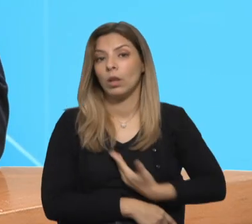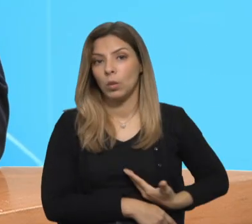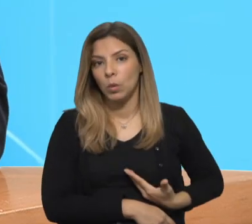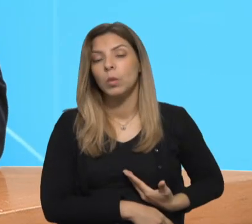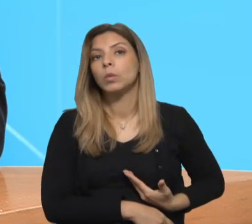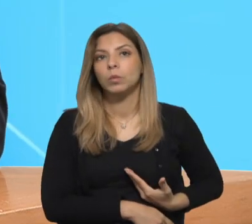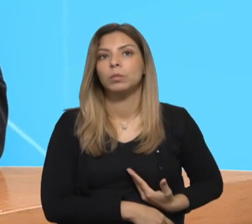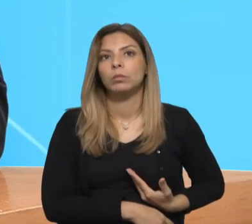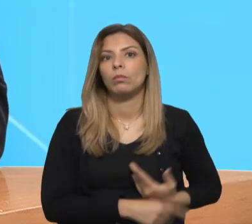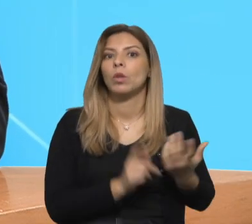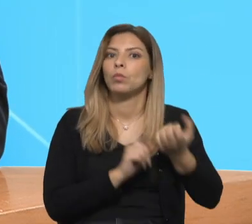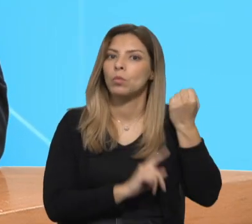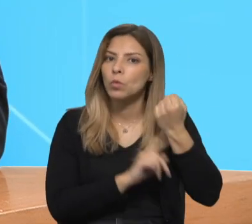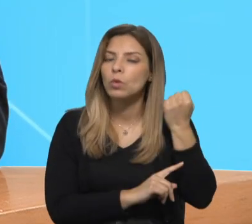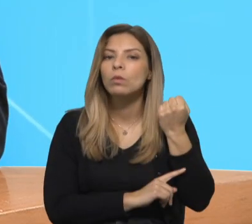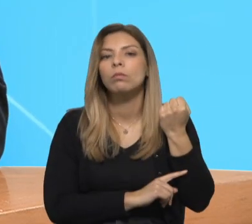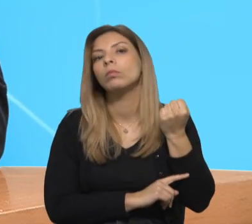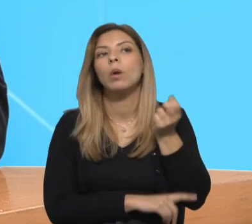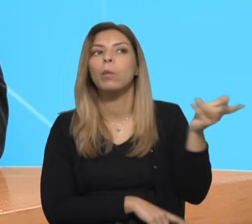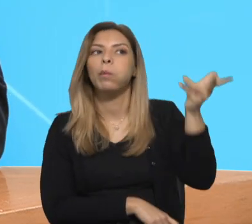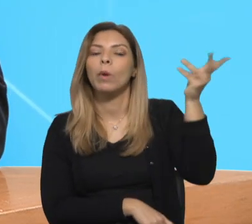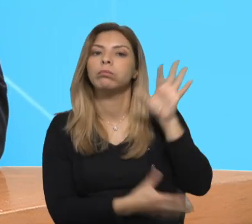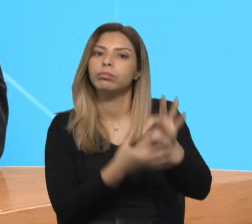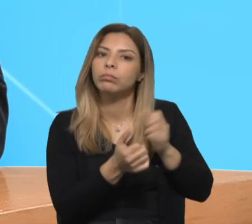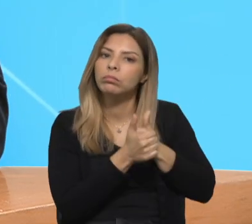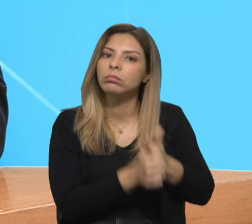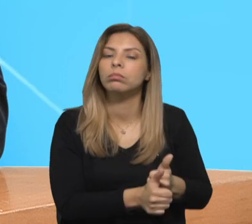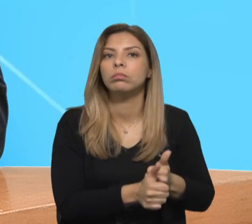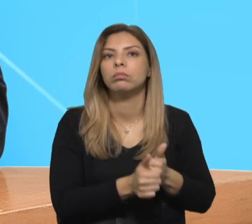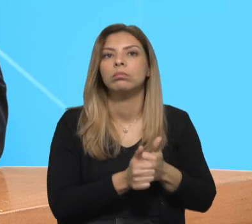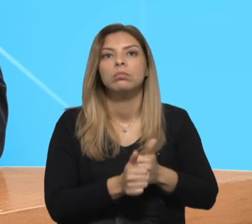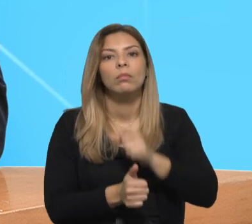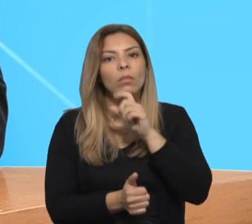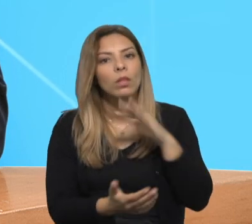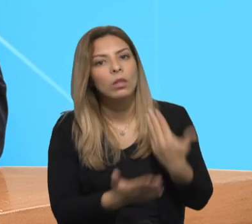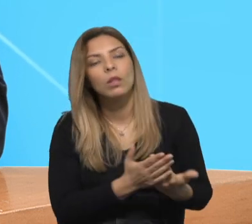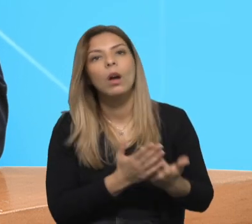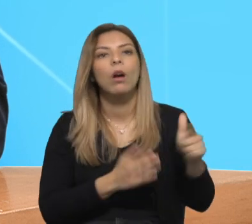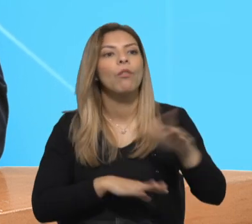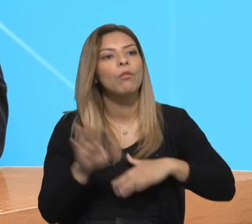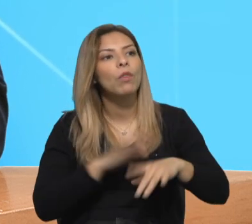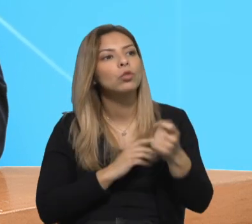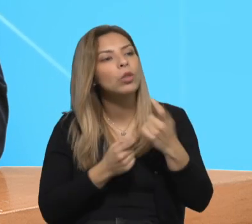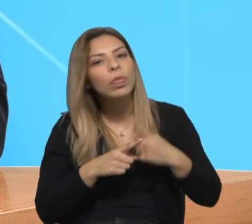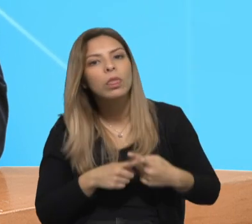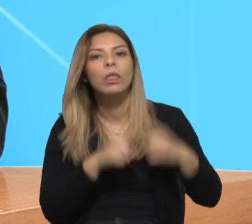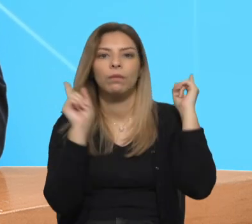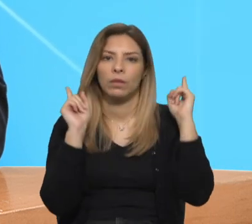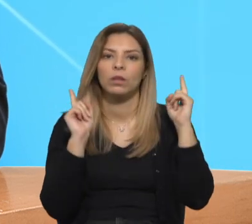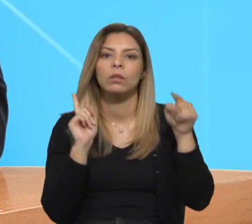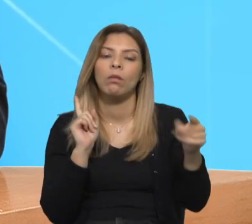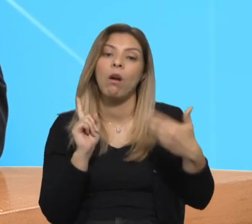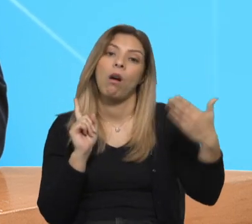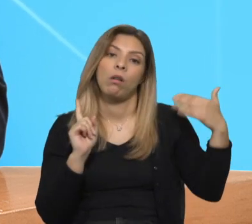que conseguia acolher, e quem fazia algo diferente ou anunciava